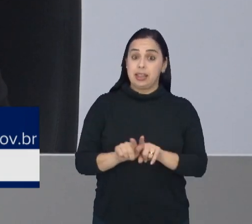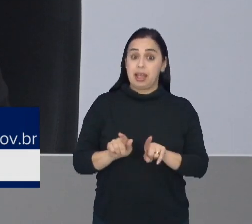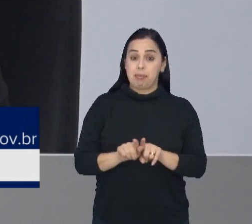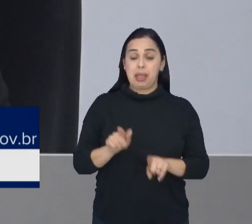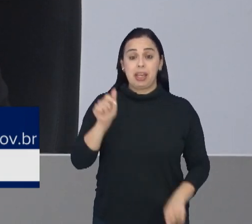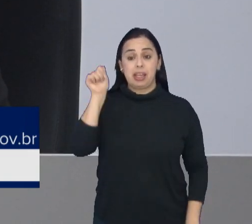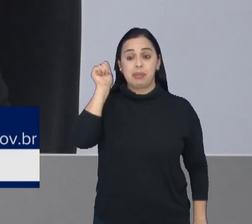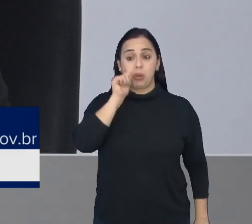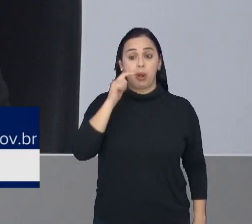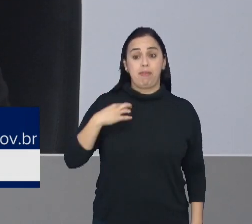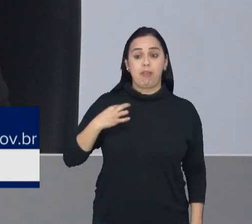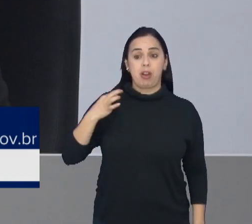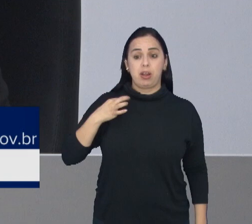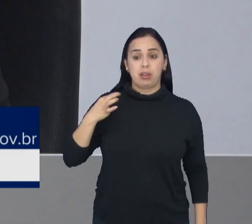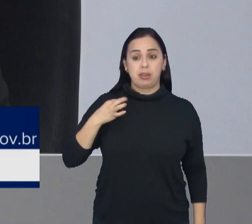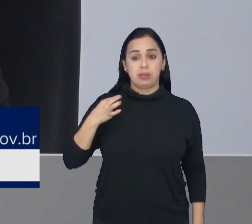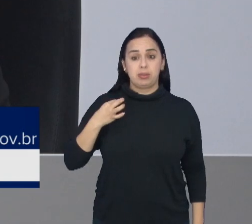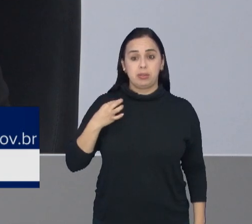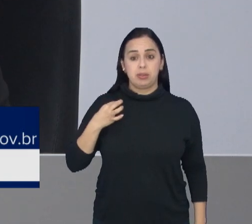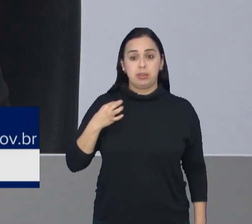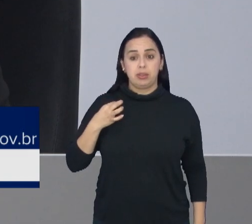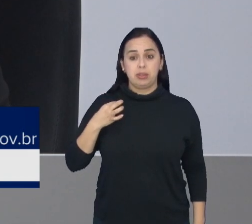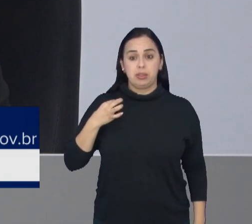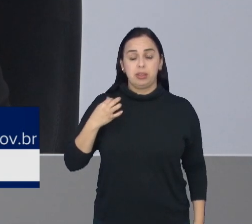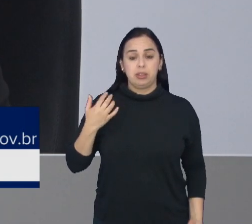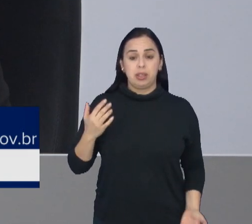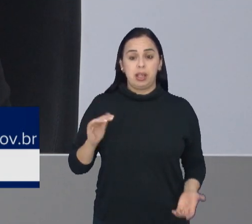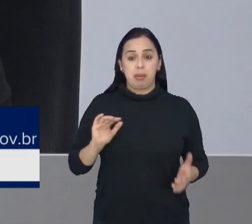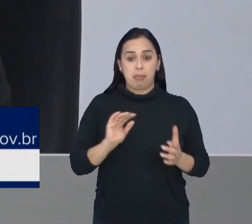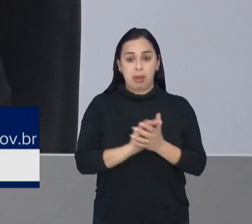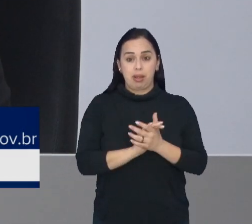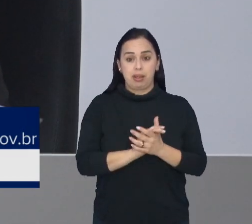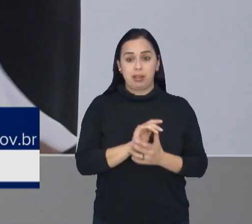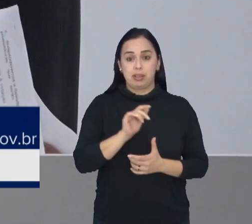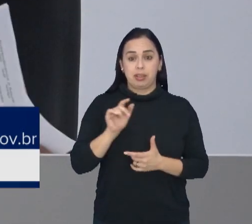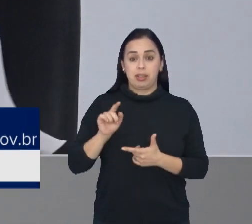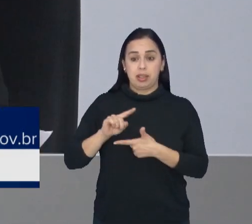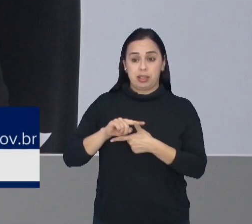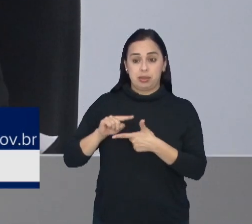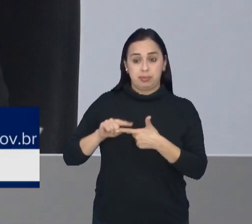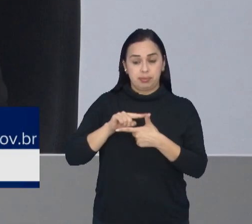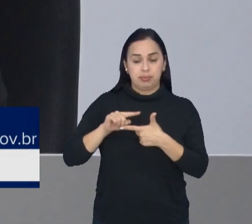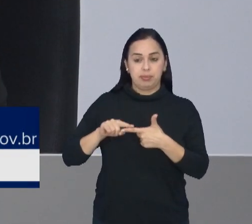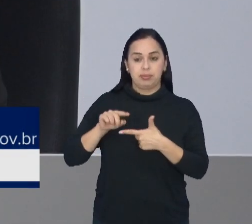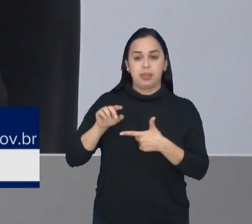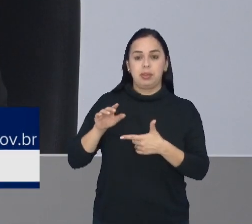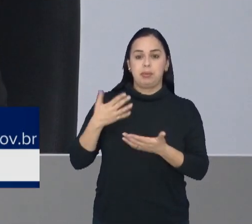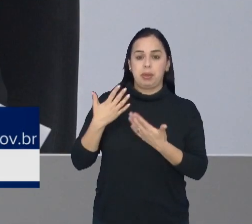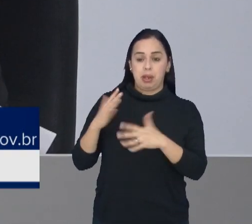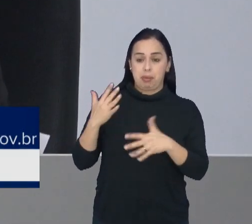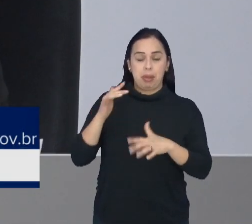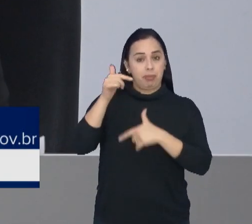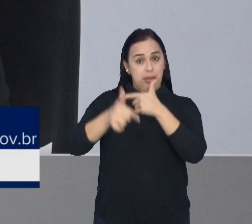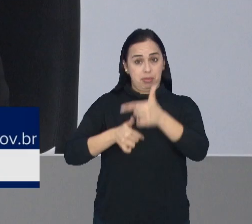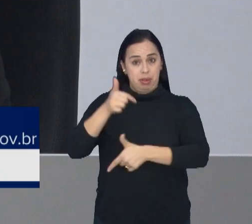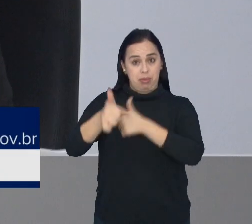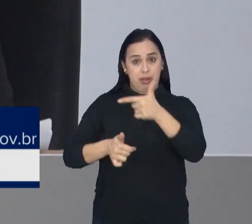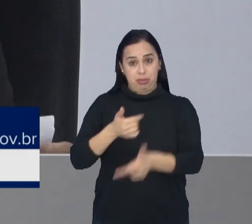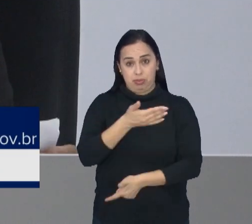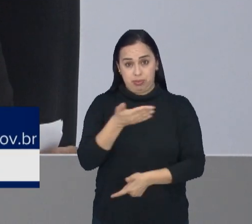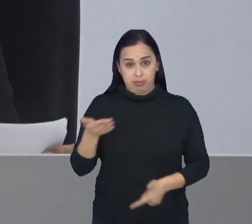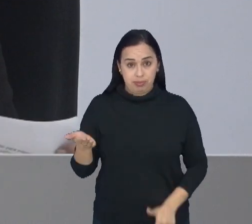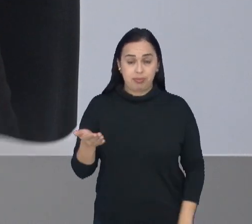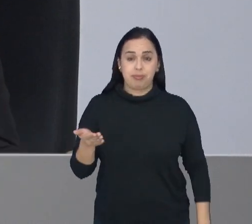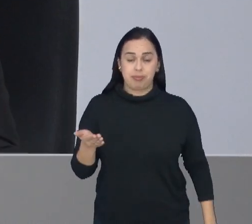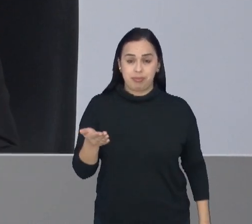pelo marido da Graça dos Santos e Sandra Prado. Parabéns pelo trabalho de vocês.